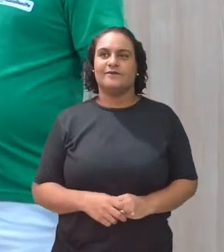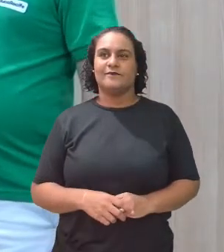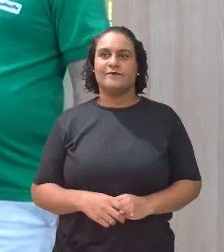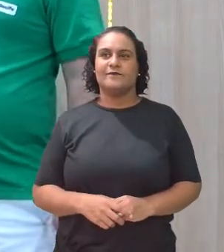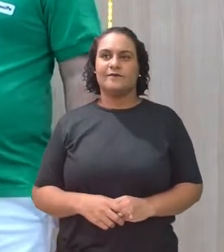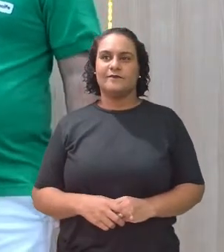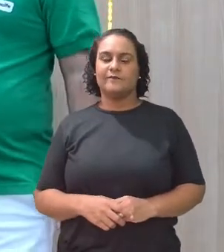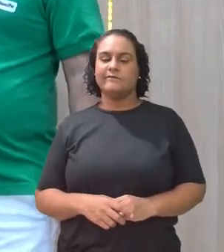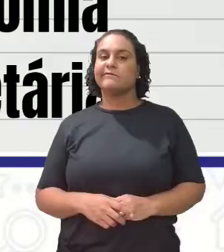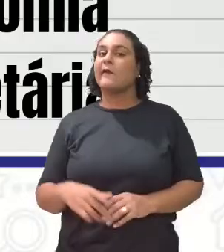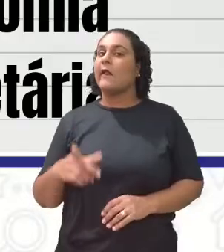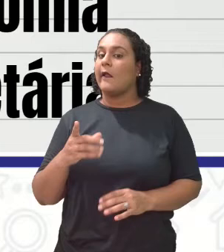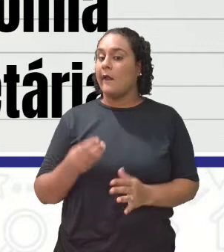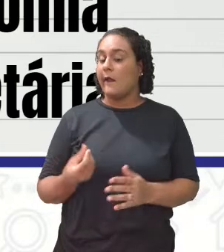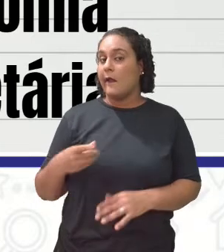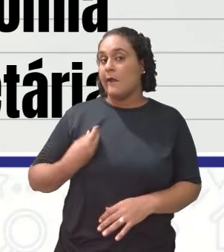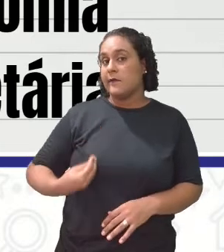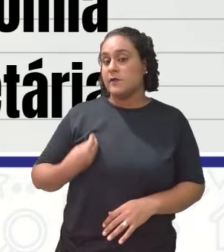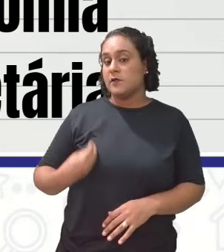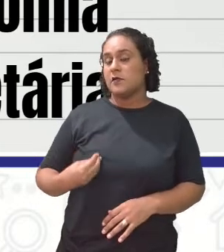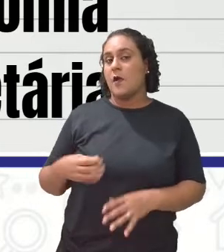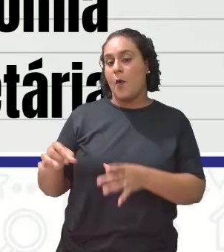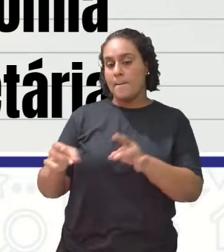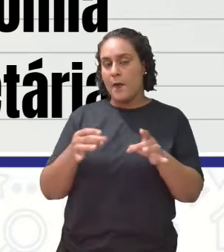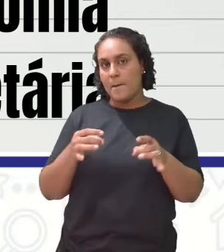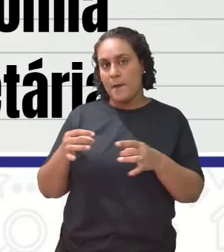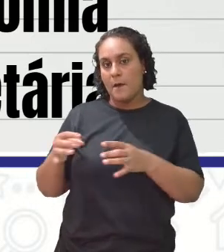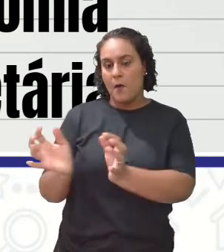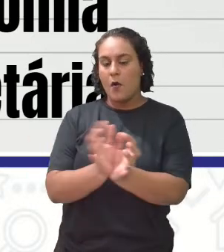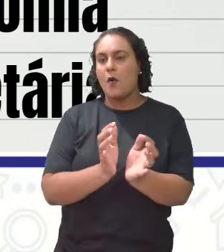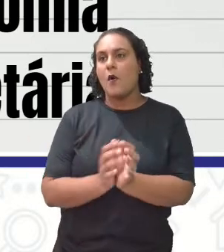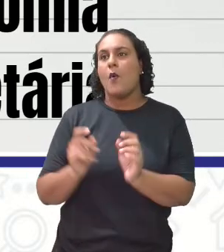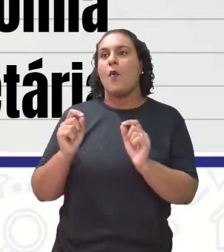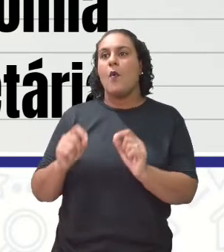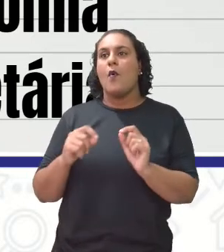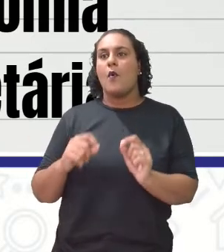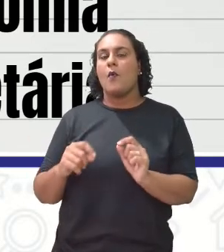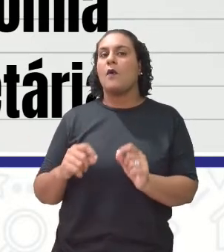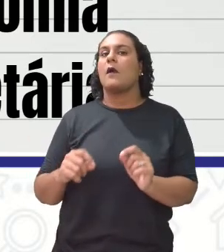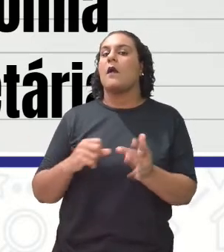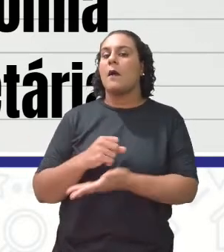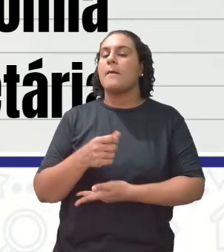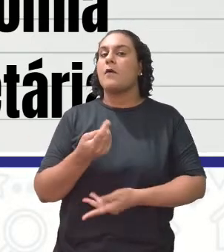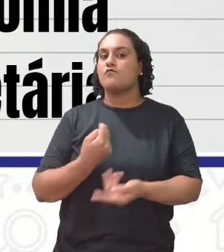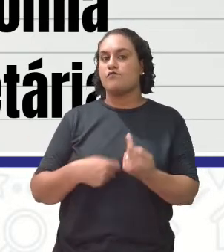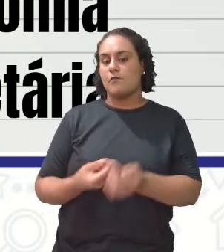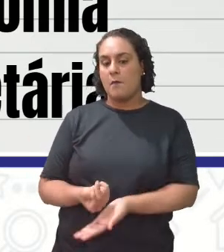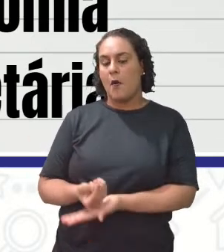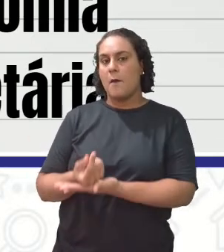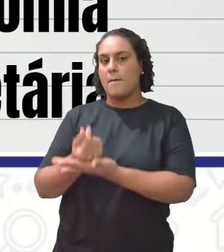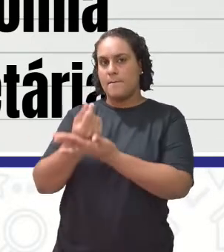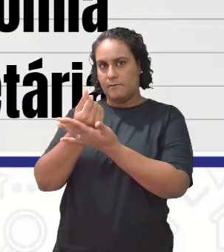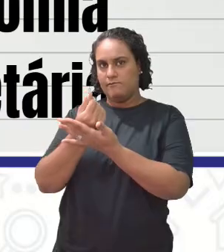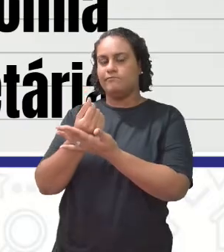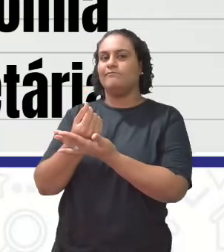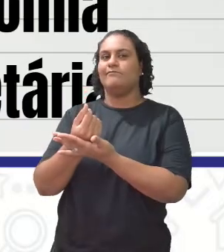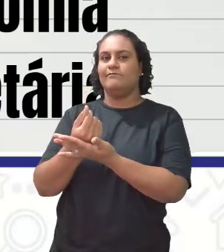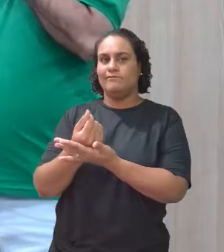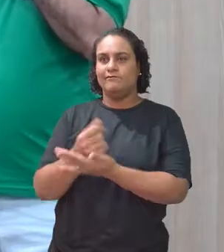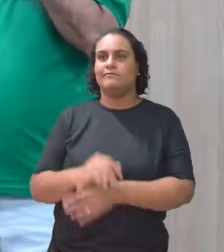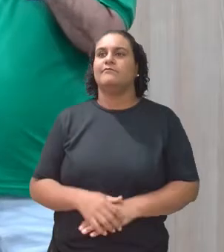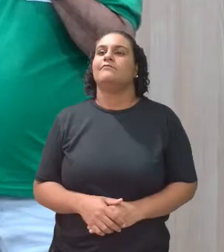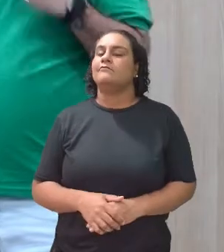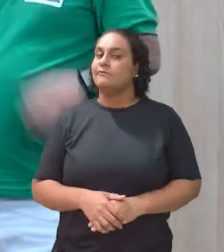Não existia um comércio, né, entre essas tribos à base monetária, certo? À base de moeda.